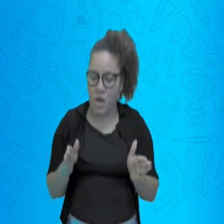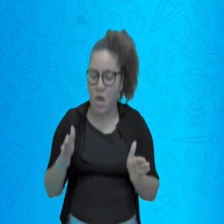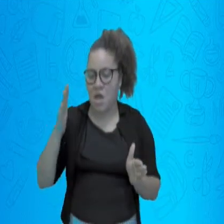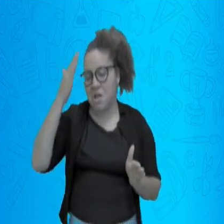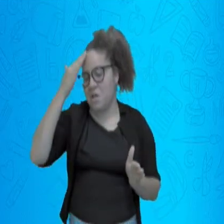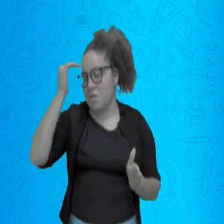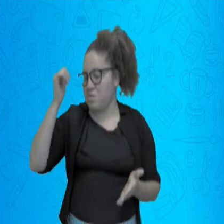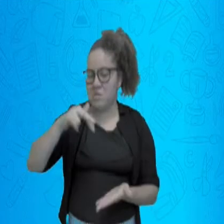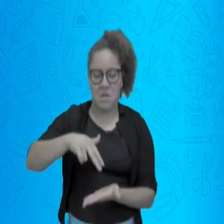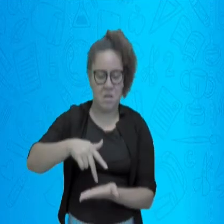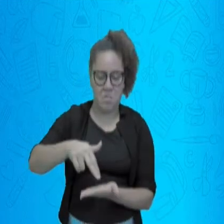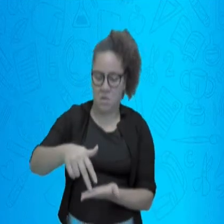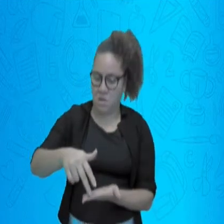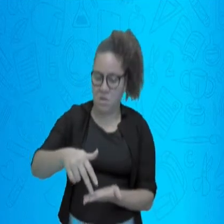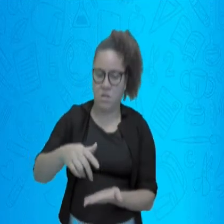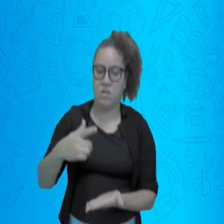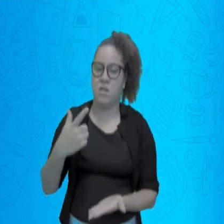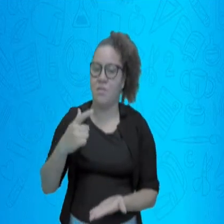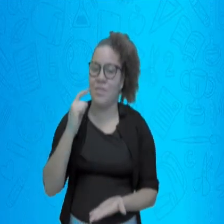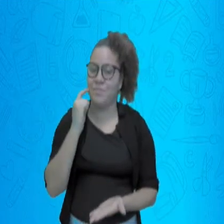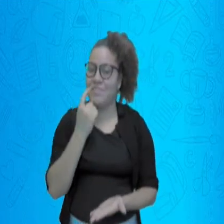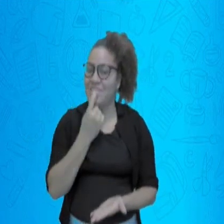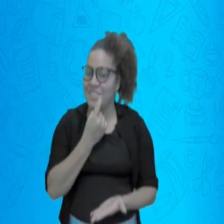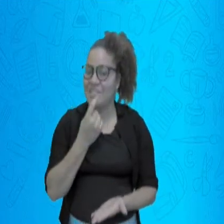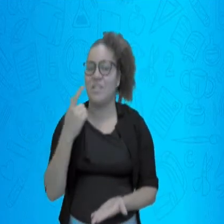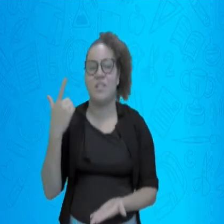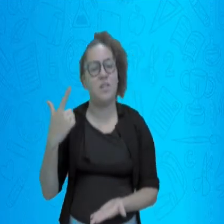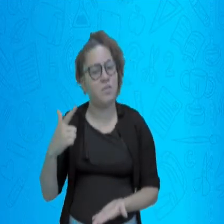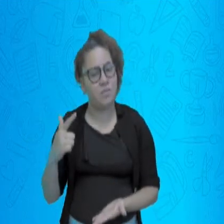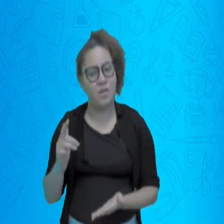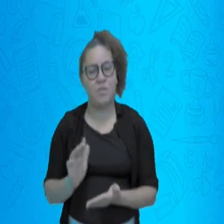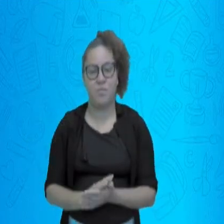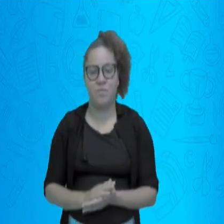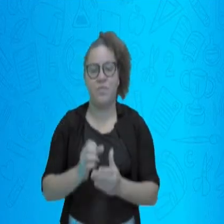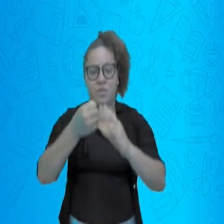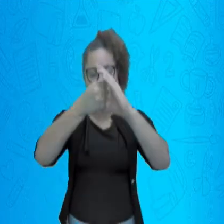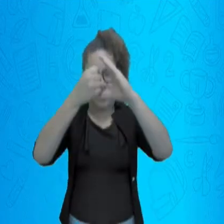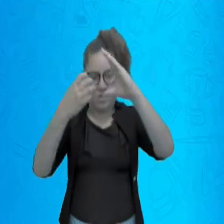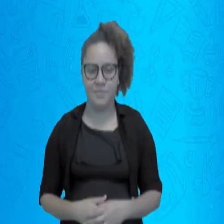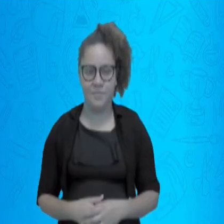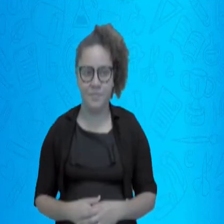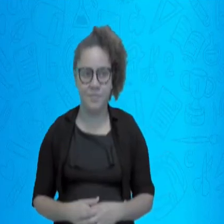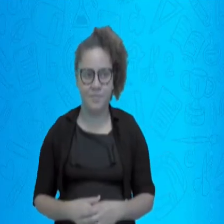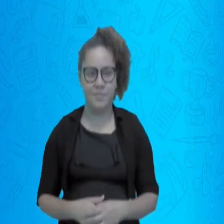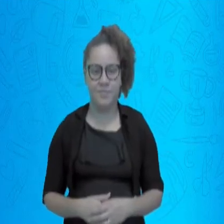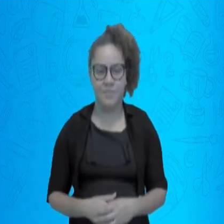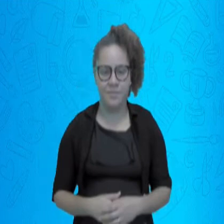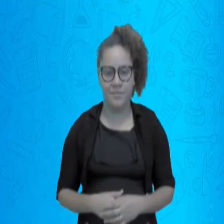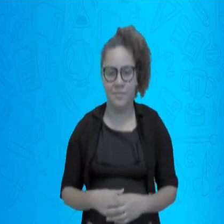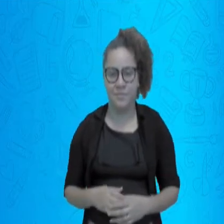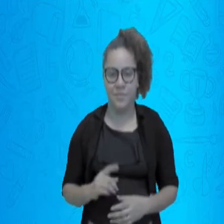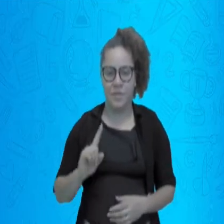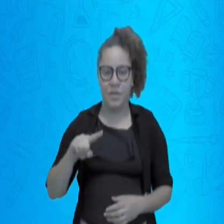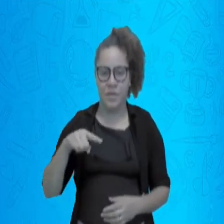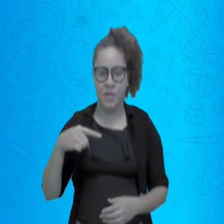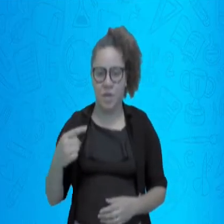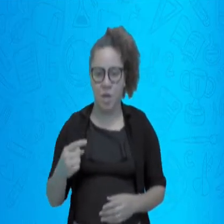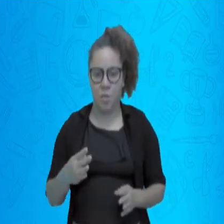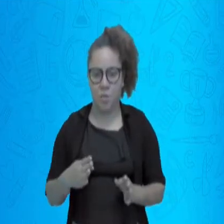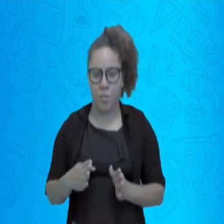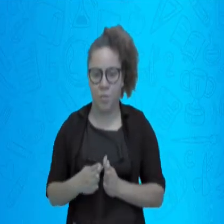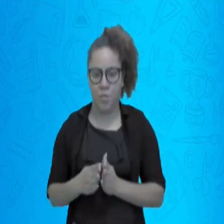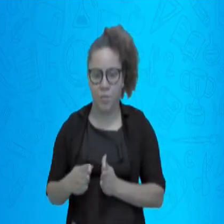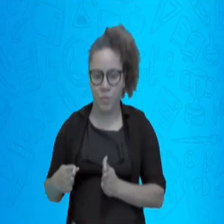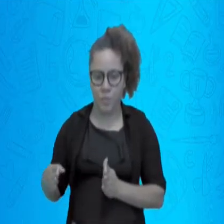andar, eles não têm dentes. Então, isso é característica de bebê. depois a gente passa a ser o